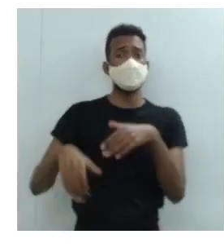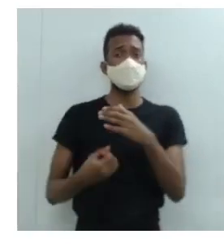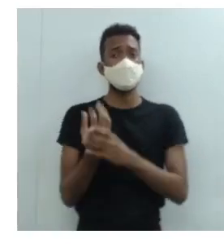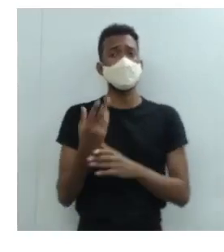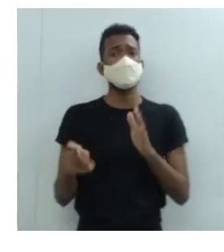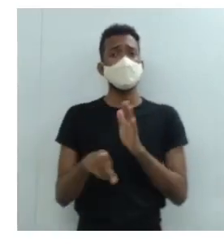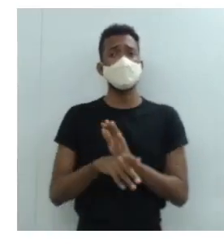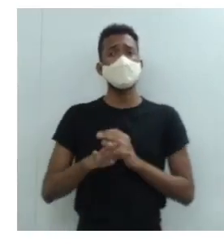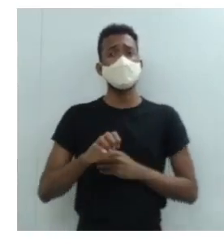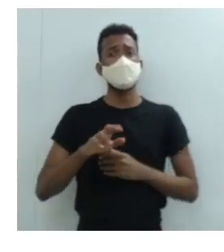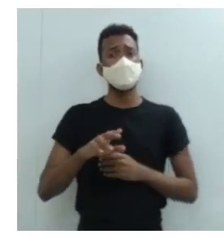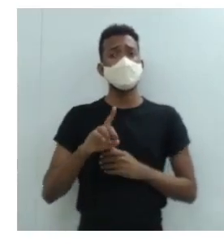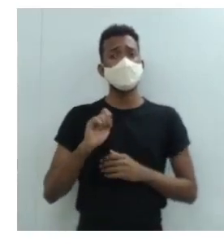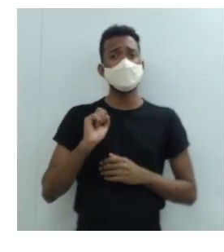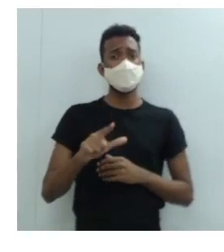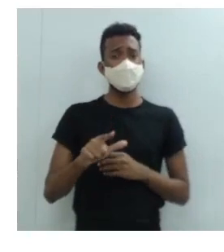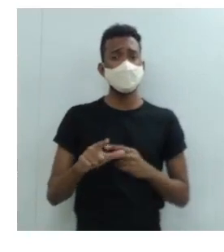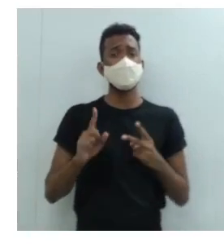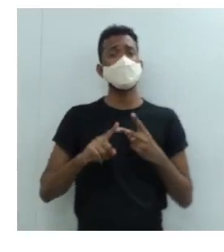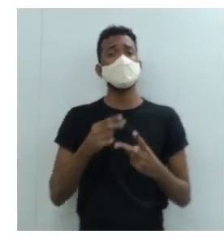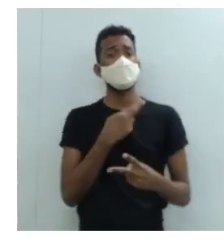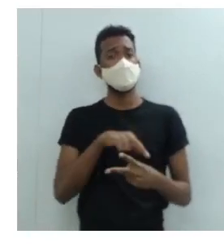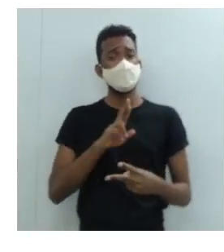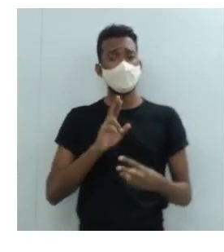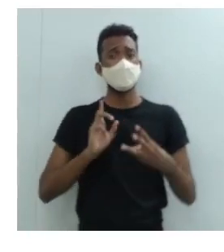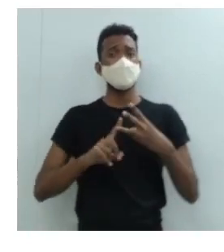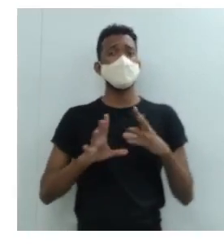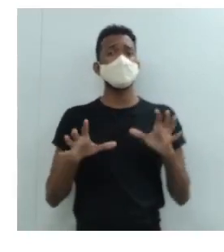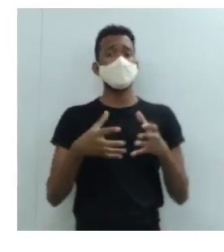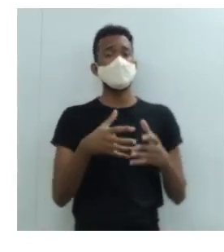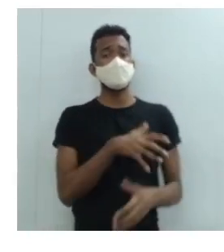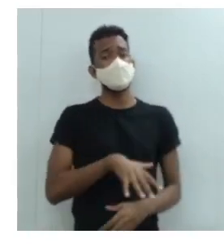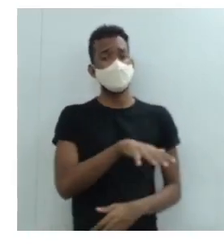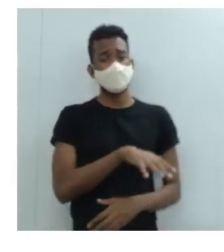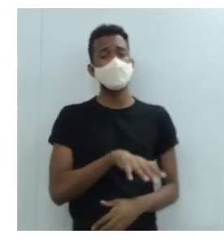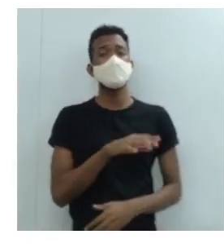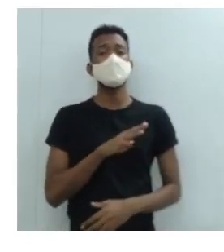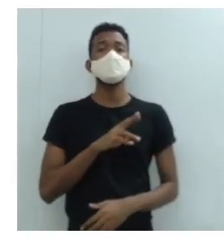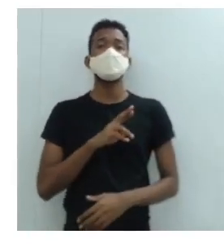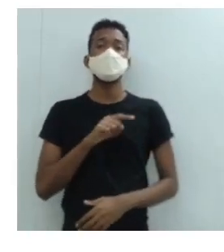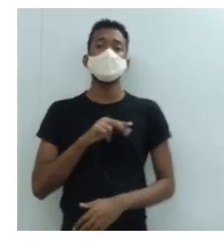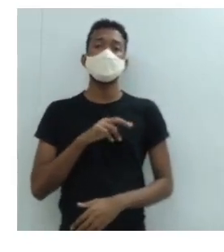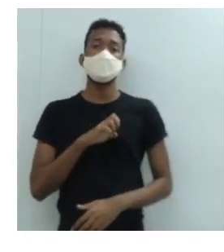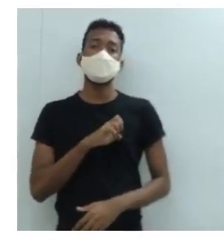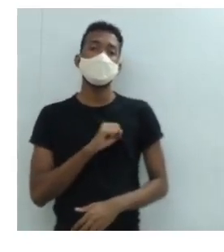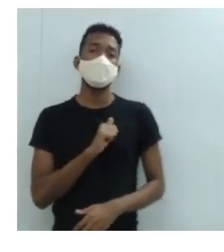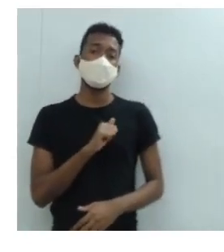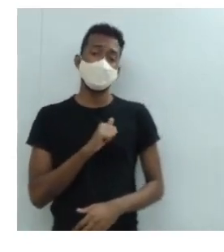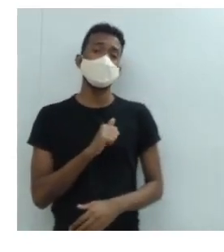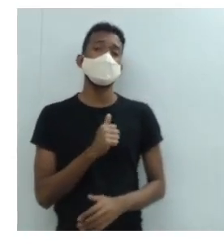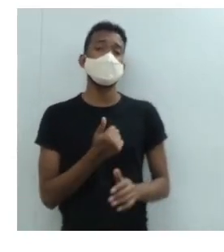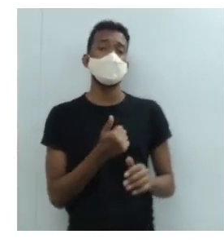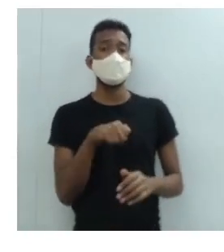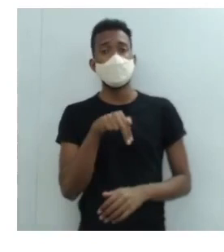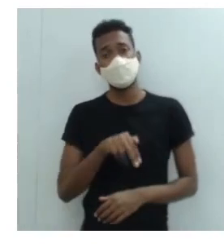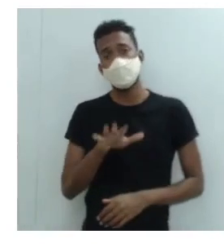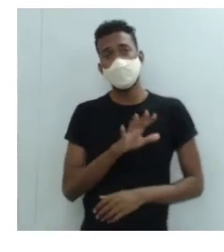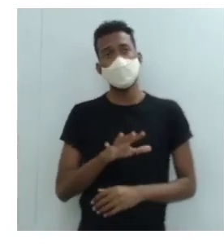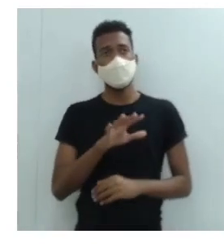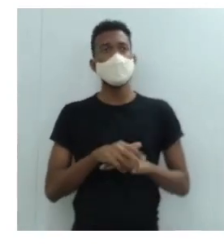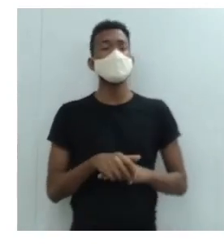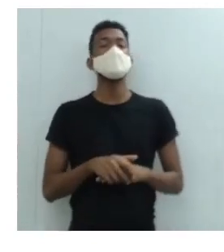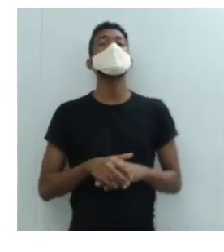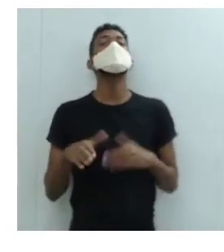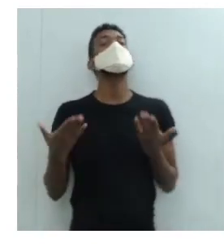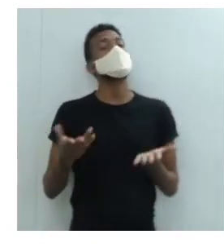feudal, religião, e de origem burguesa, nacionalismo. Então, na verdade,